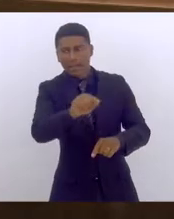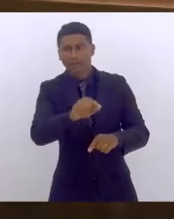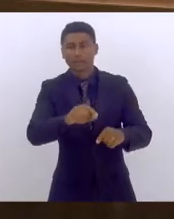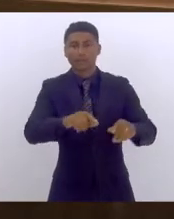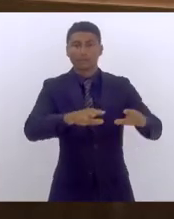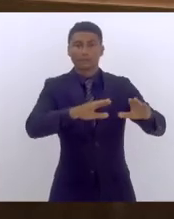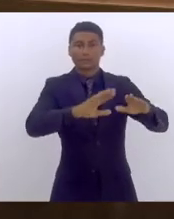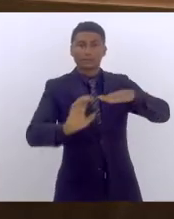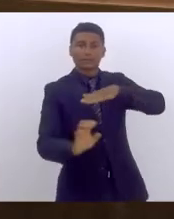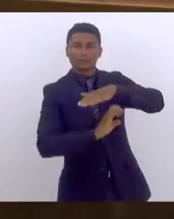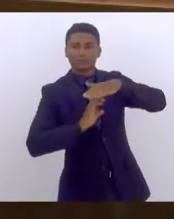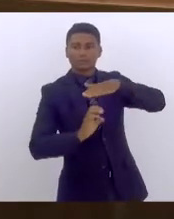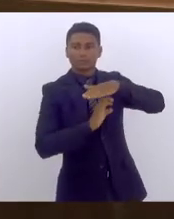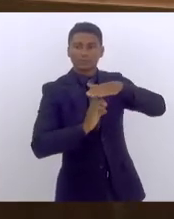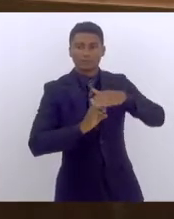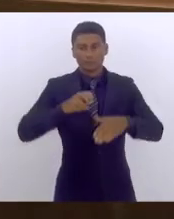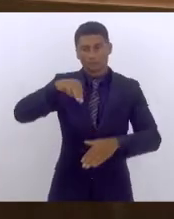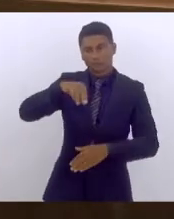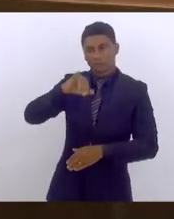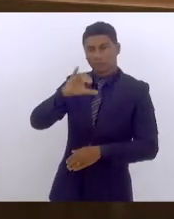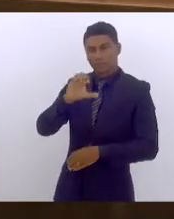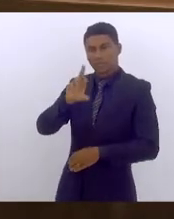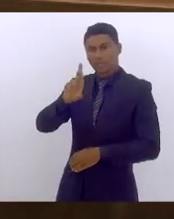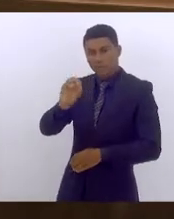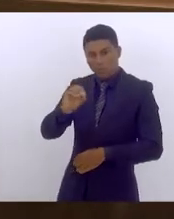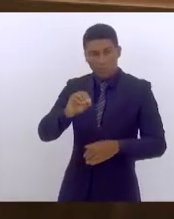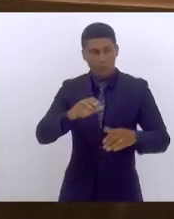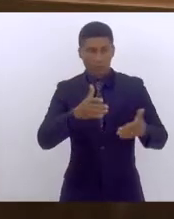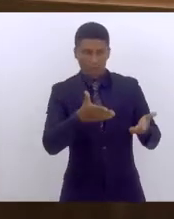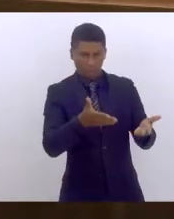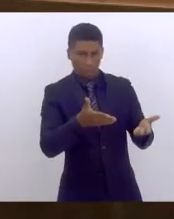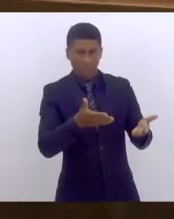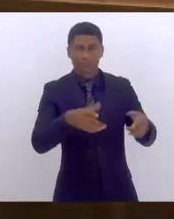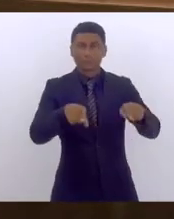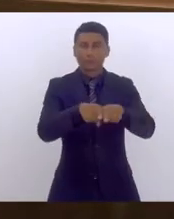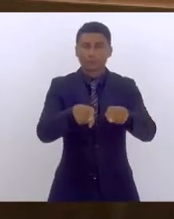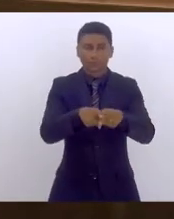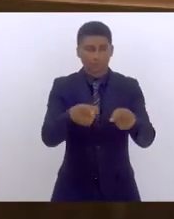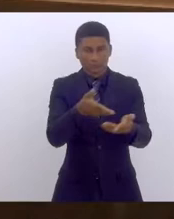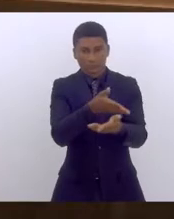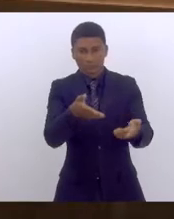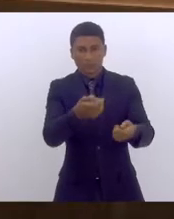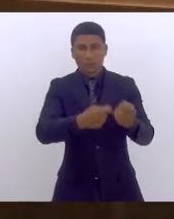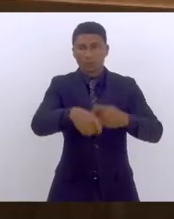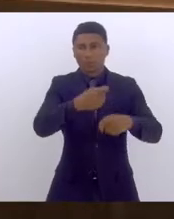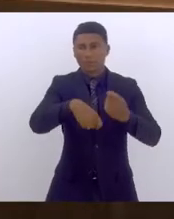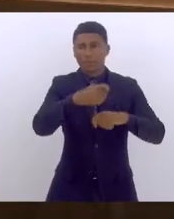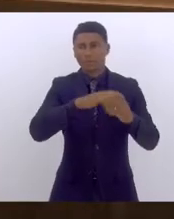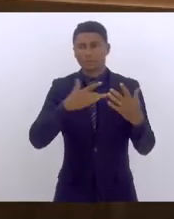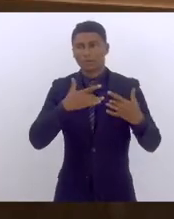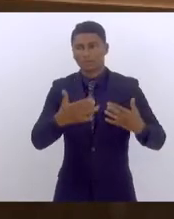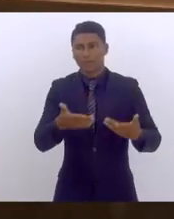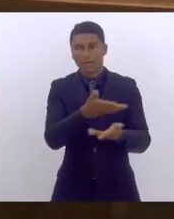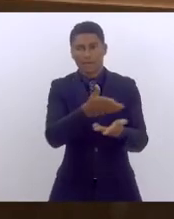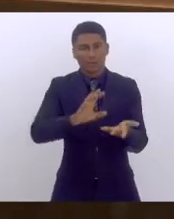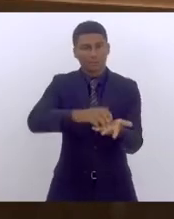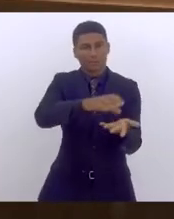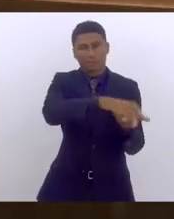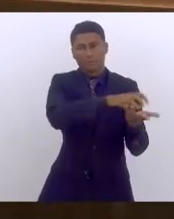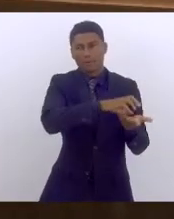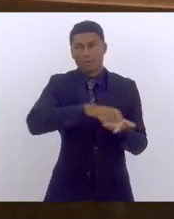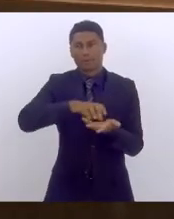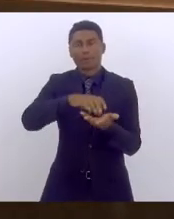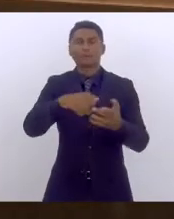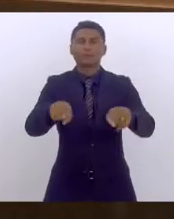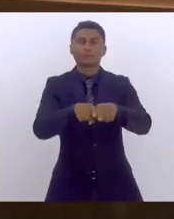microempresas, não apenas pequenas e médias, para acrescentar também os empreendimentos econômicos solidários, para acrescentar,